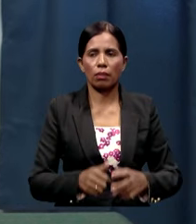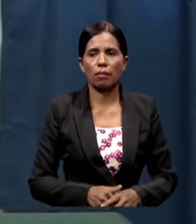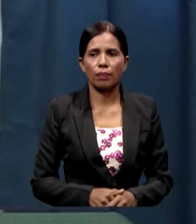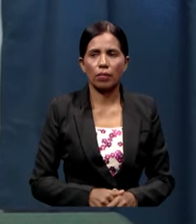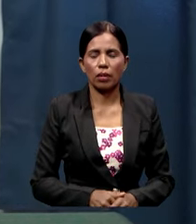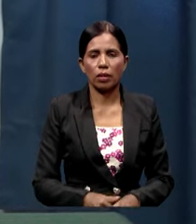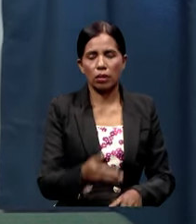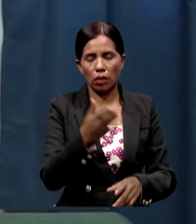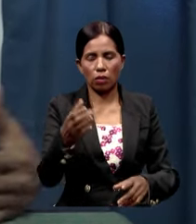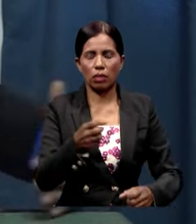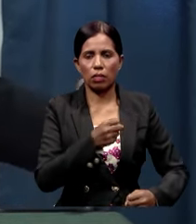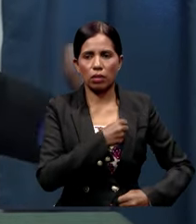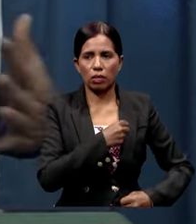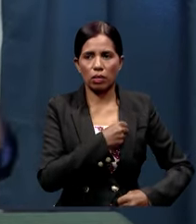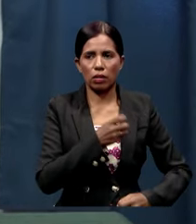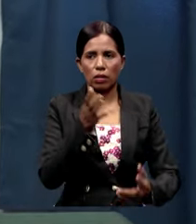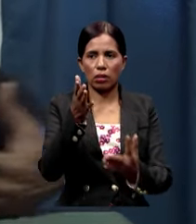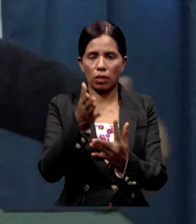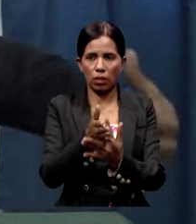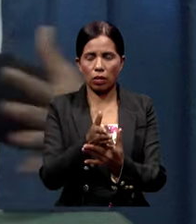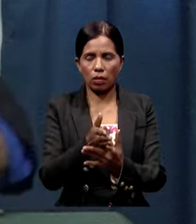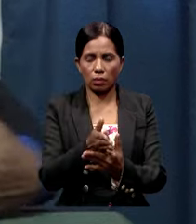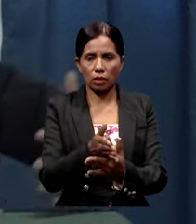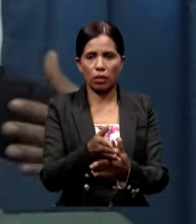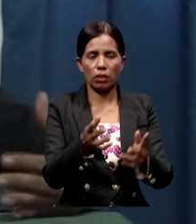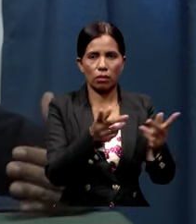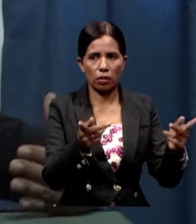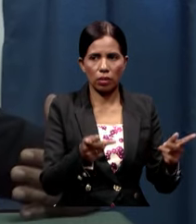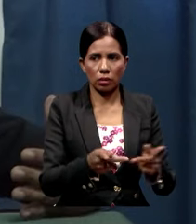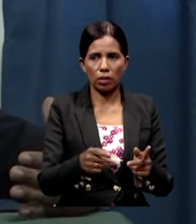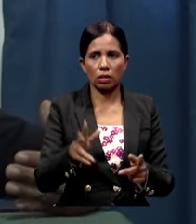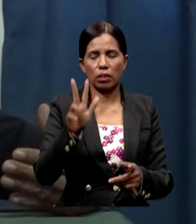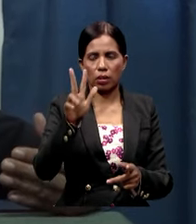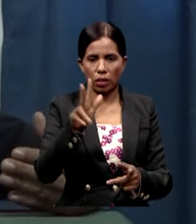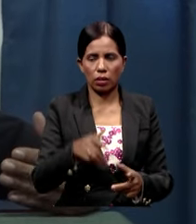se o soldado o tem que estar maior categoria de be grau 3 né